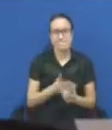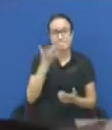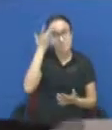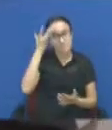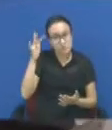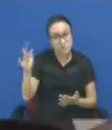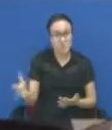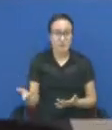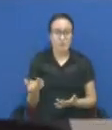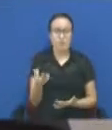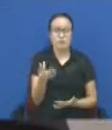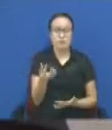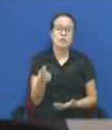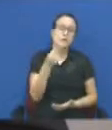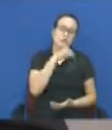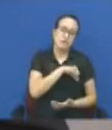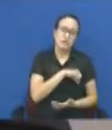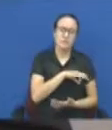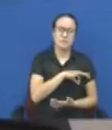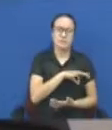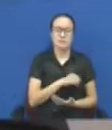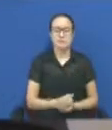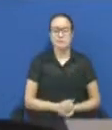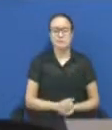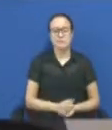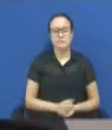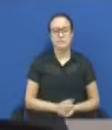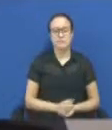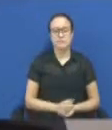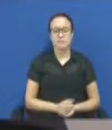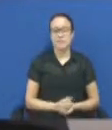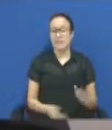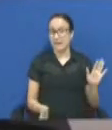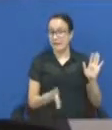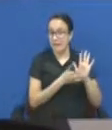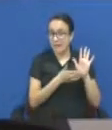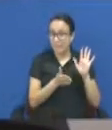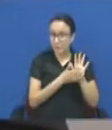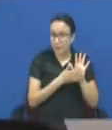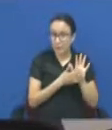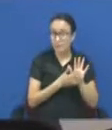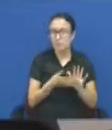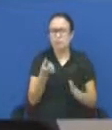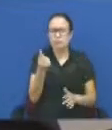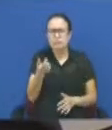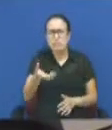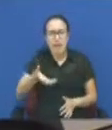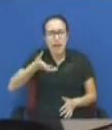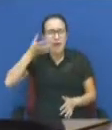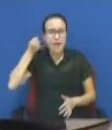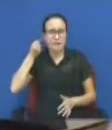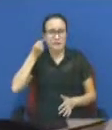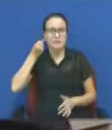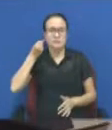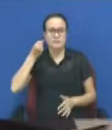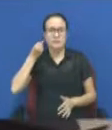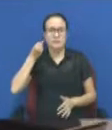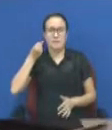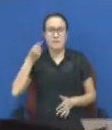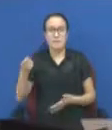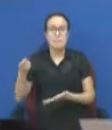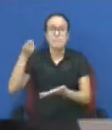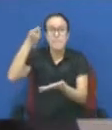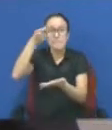seu dinheiro, vamos dizer assim. E essa proposta de criar um fundo municipal, na verdade,